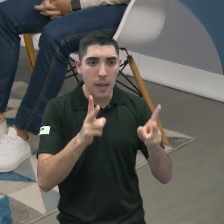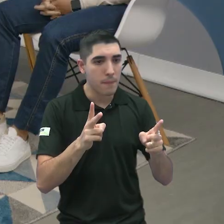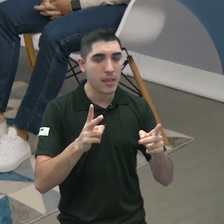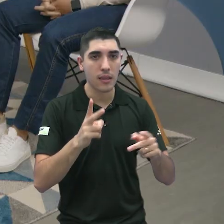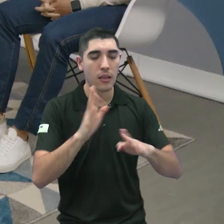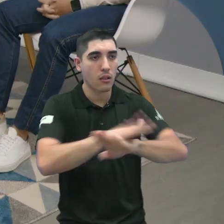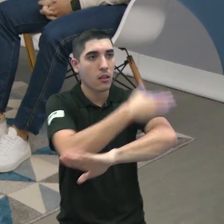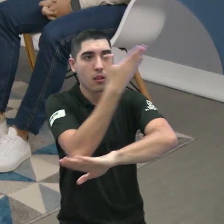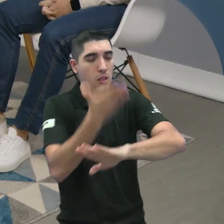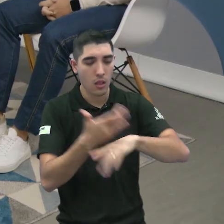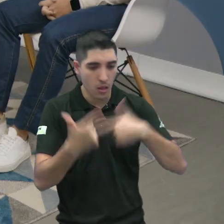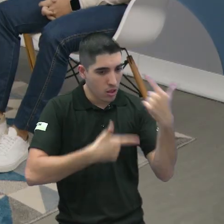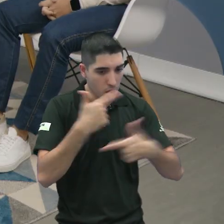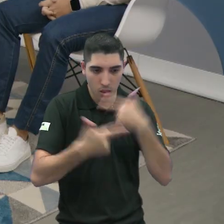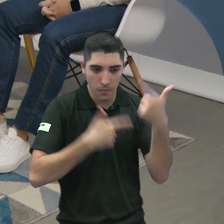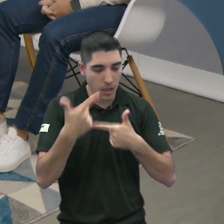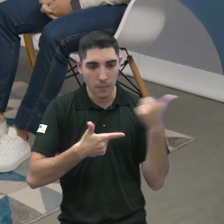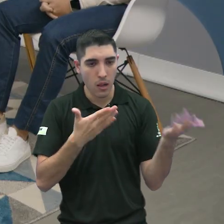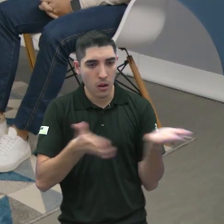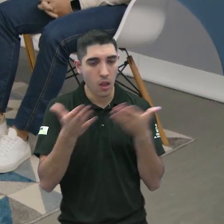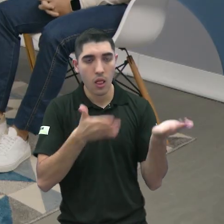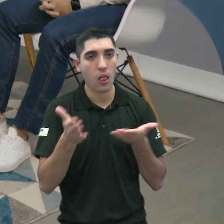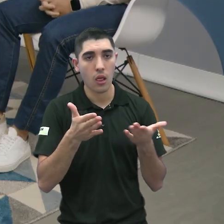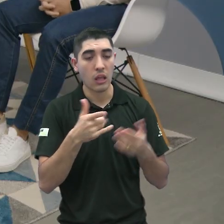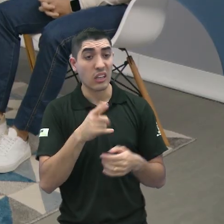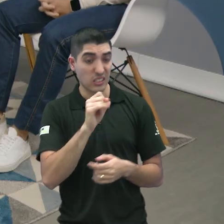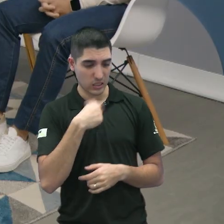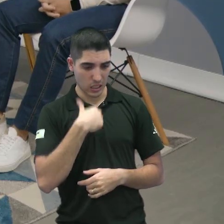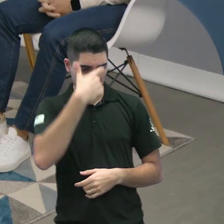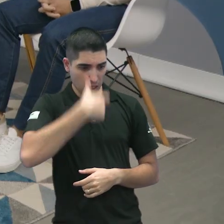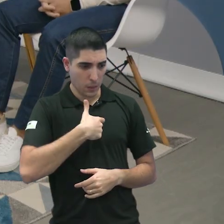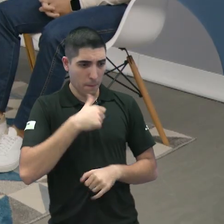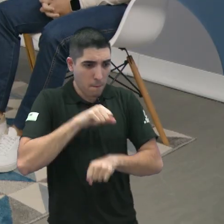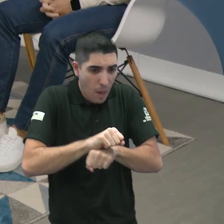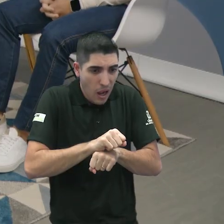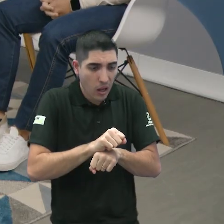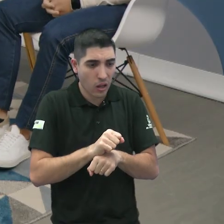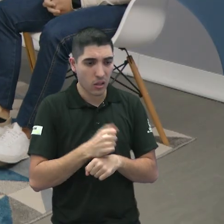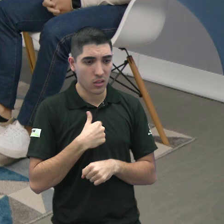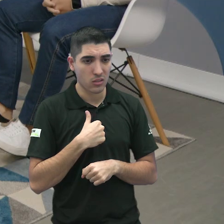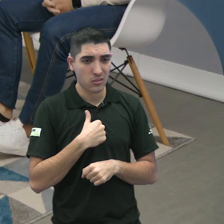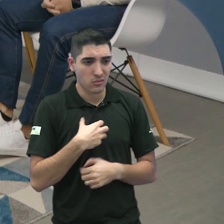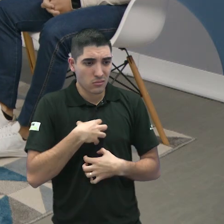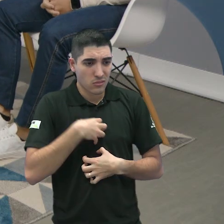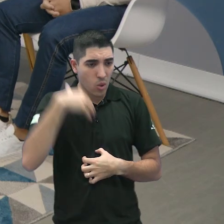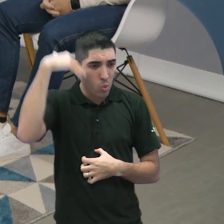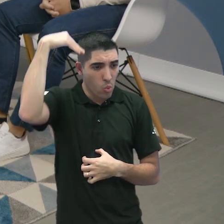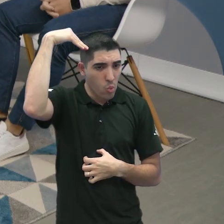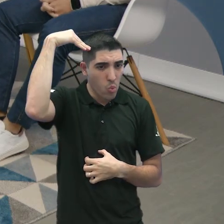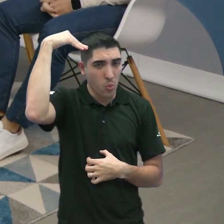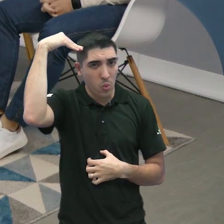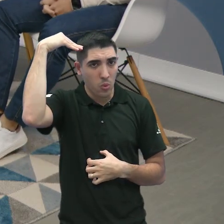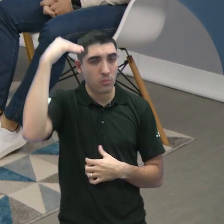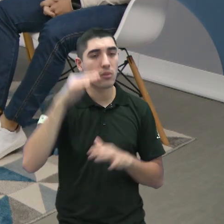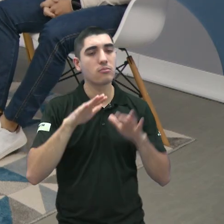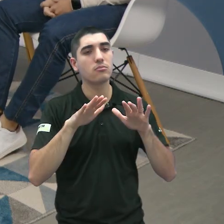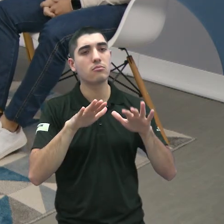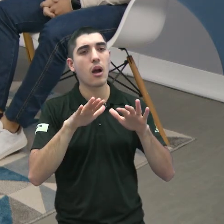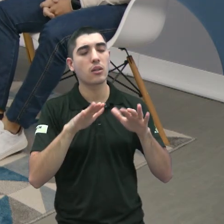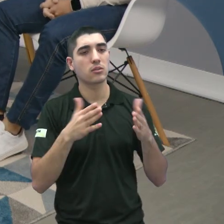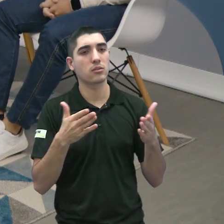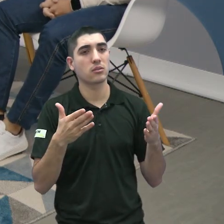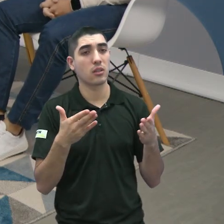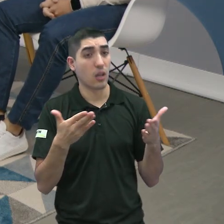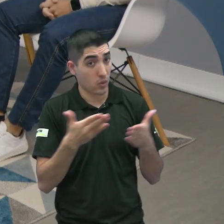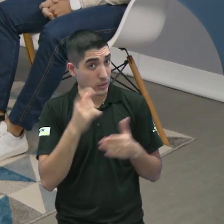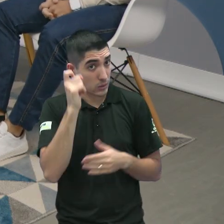tempo todo, né? E quando você, em teoria, não está sendo produtivo, causa-se aquela culpa. Então, mas isso, no